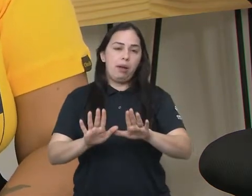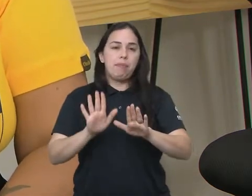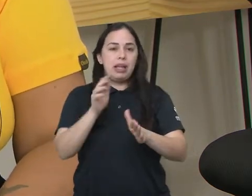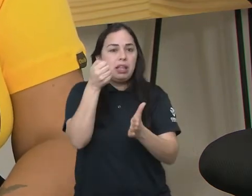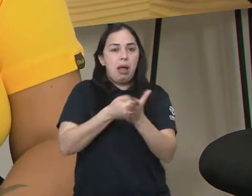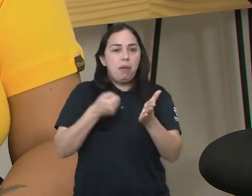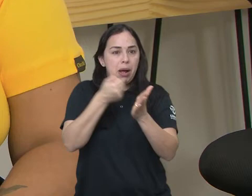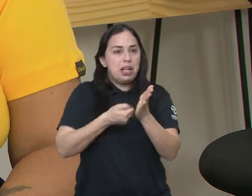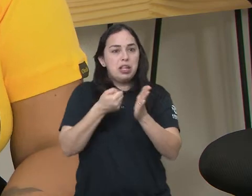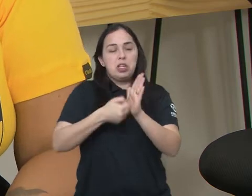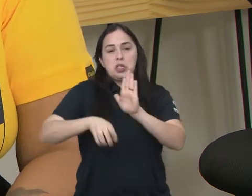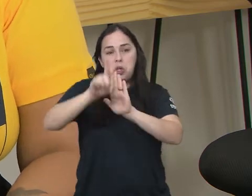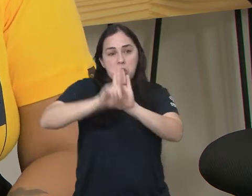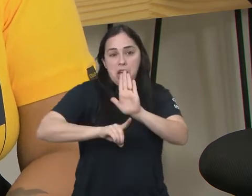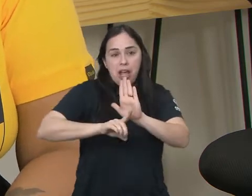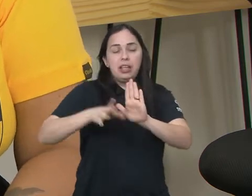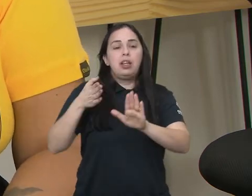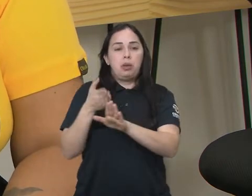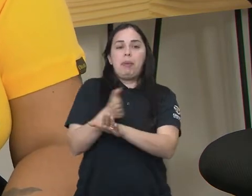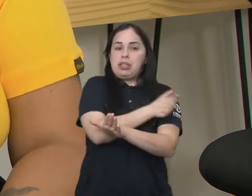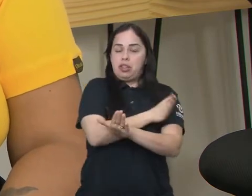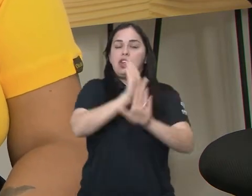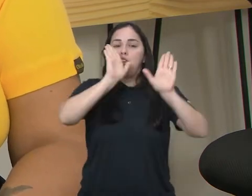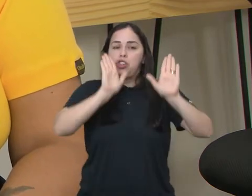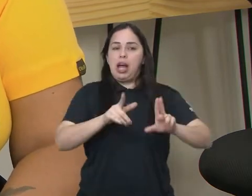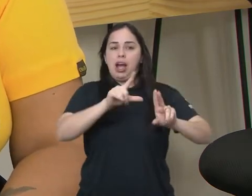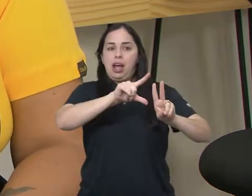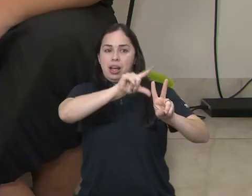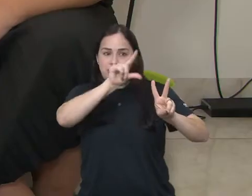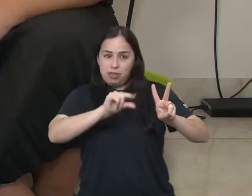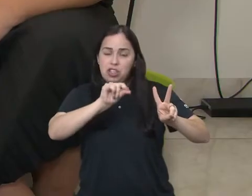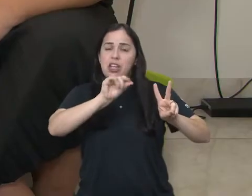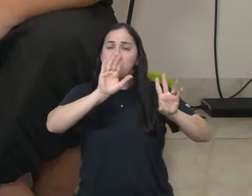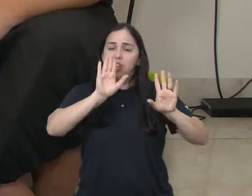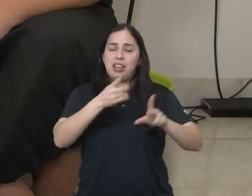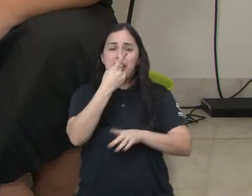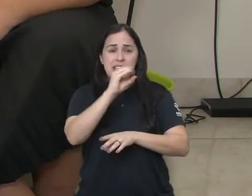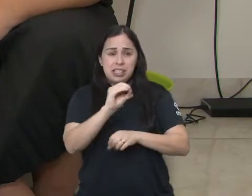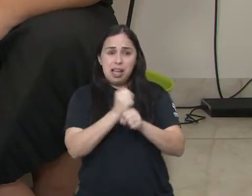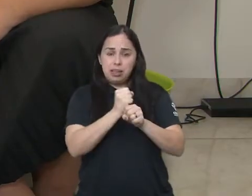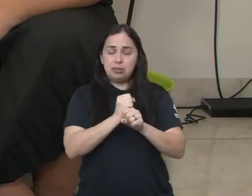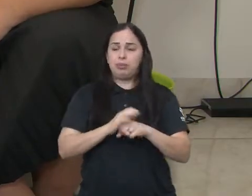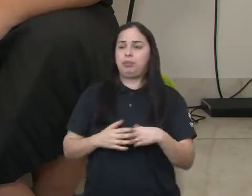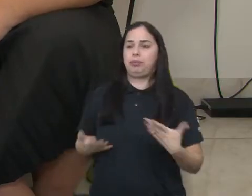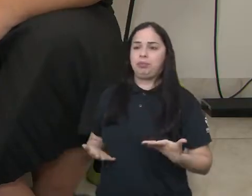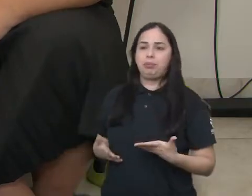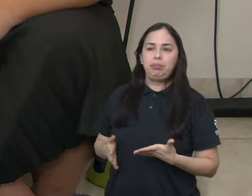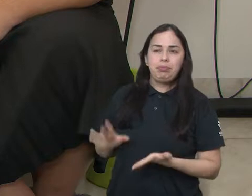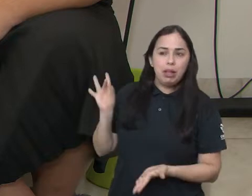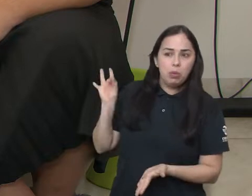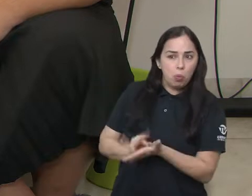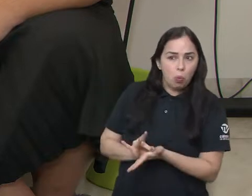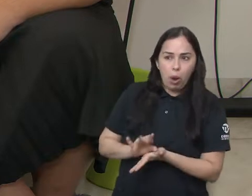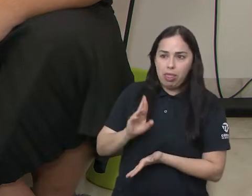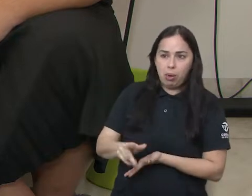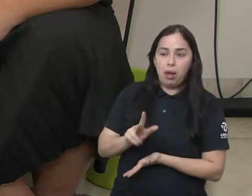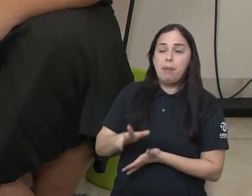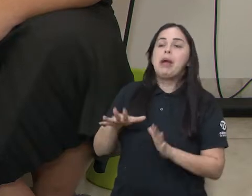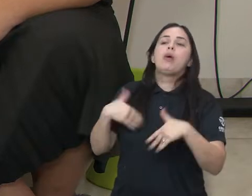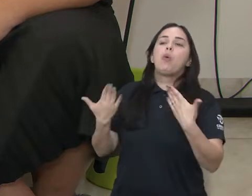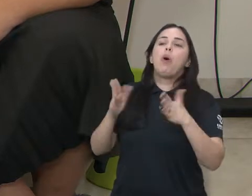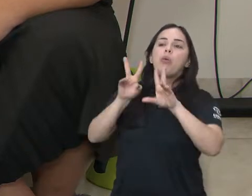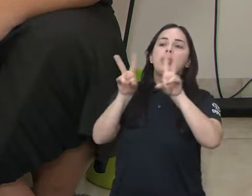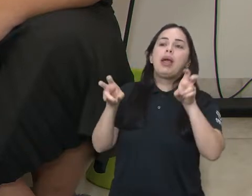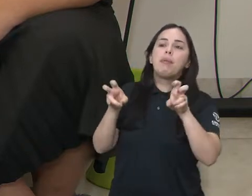do ativismo, que eu já fui ativista, já fui vegetariana por 10 anos. Aí, não é exatamente, né? Mas qual que é o